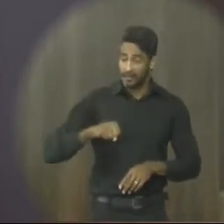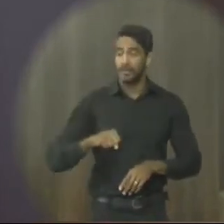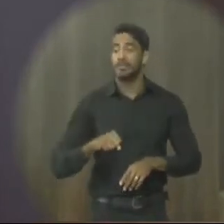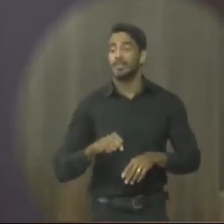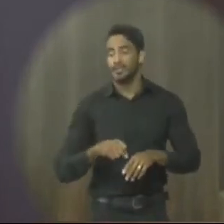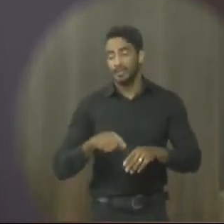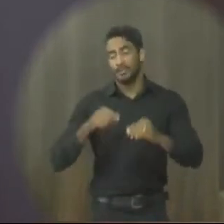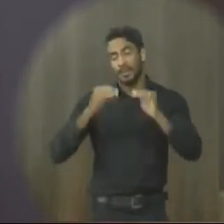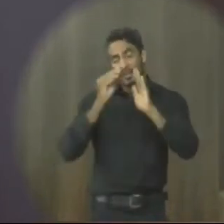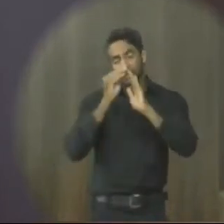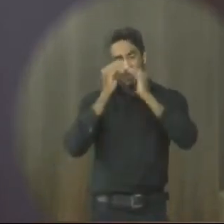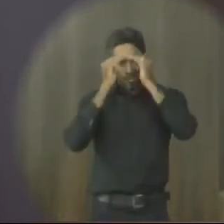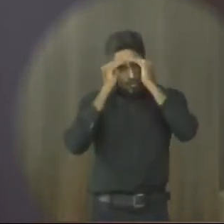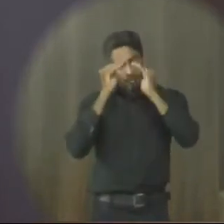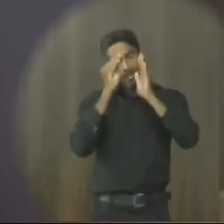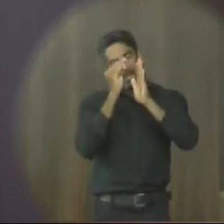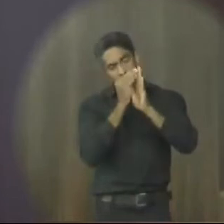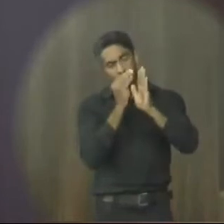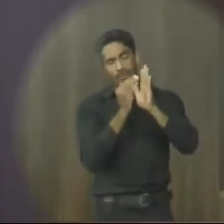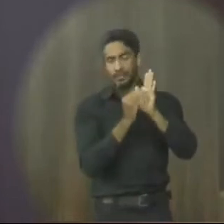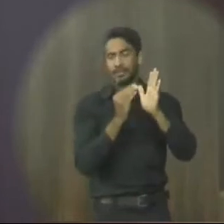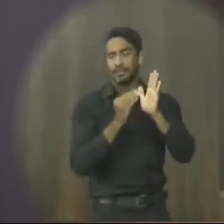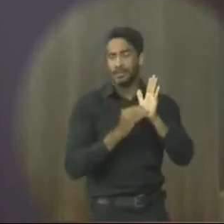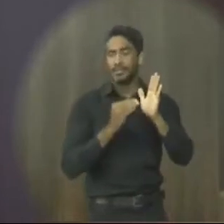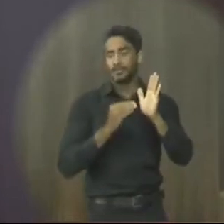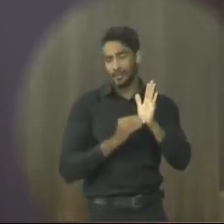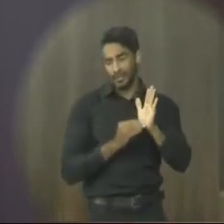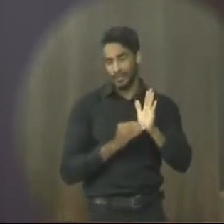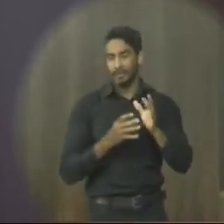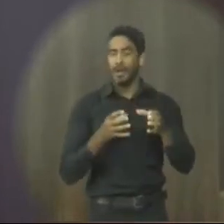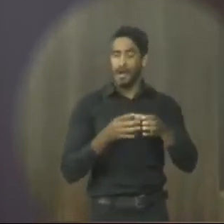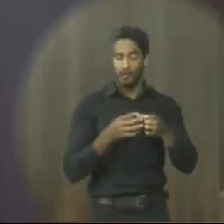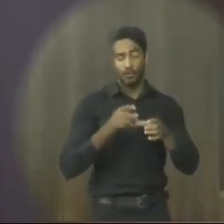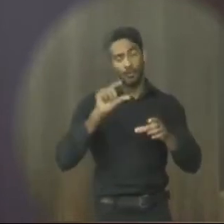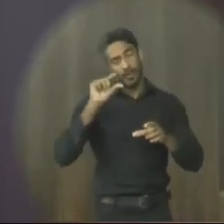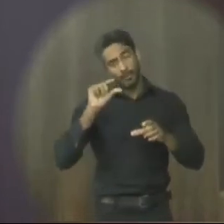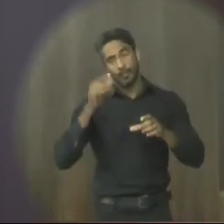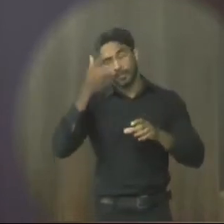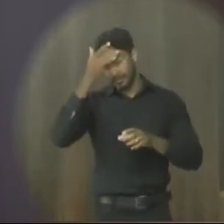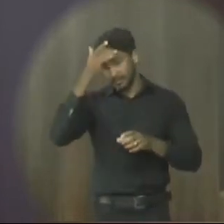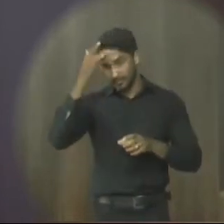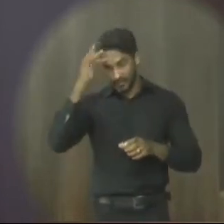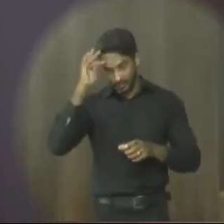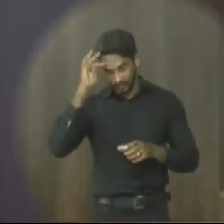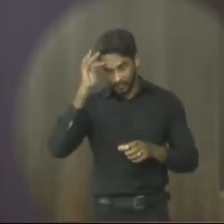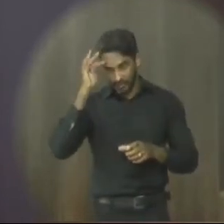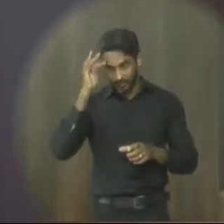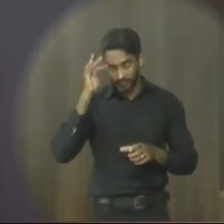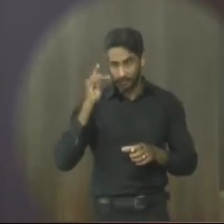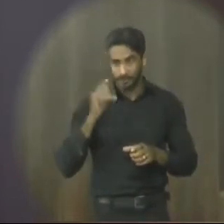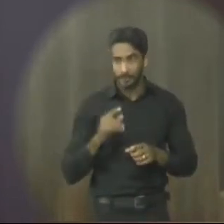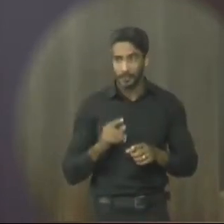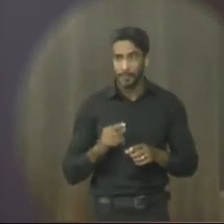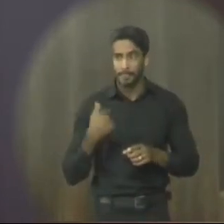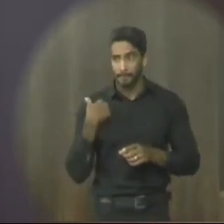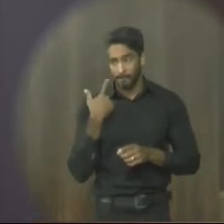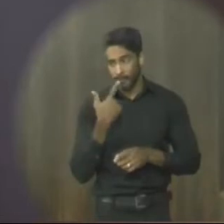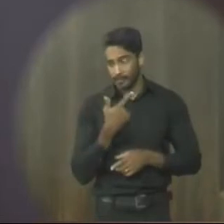vai atendendo na medida do possível. A equipe nossa é pequena, a estrutura do município é pequena,